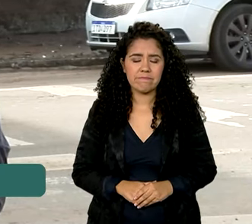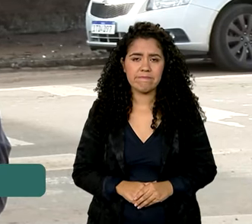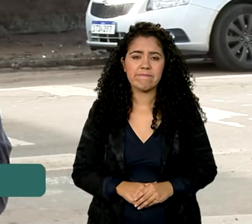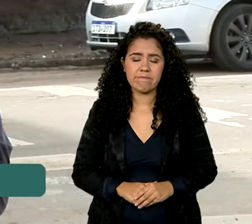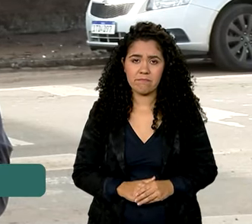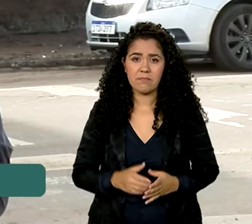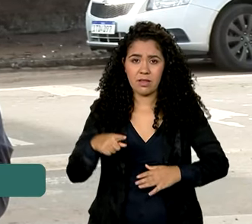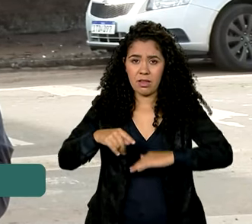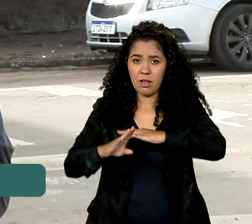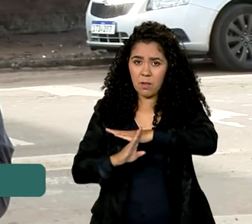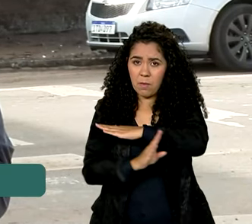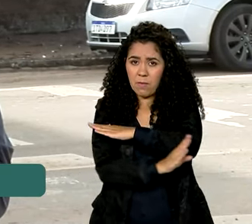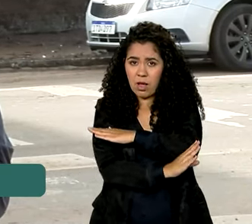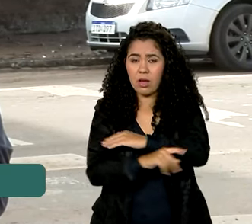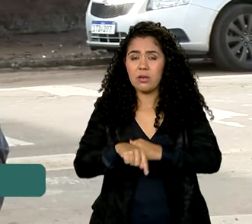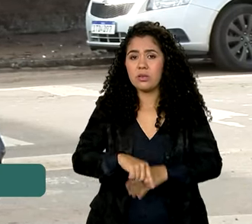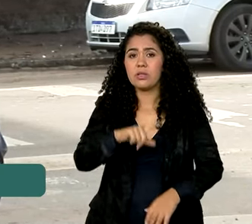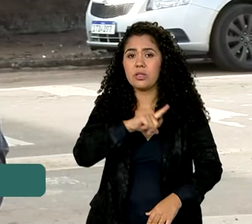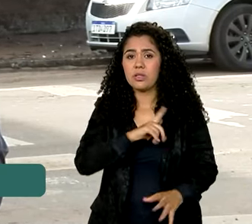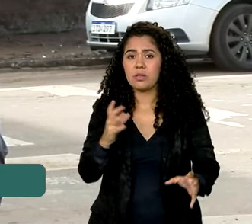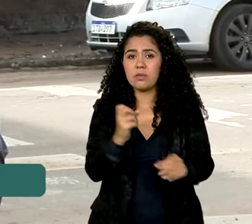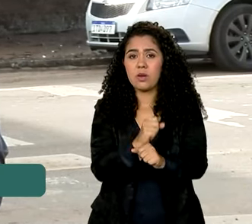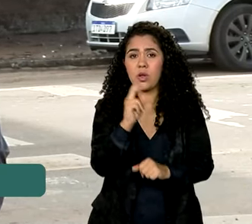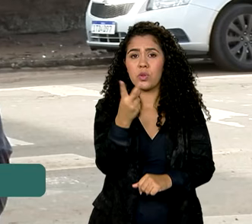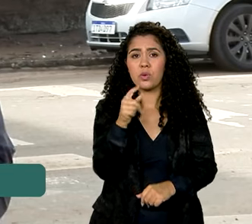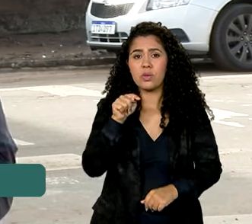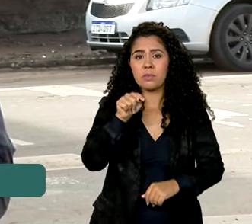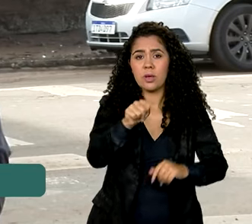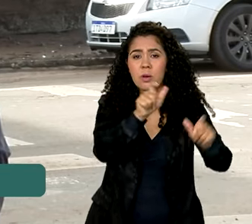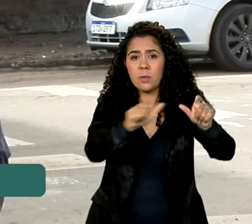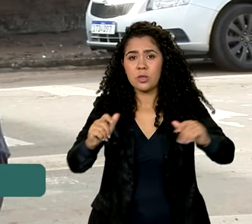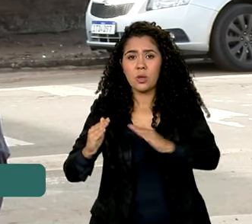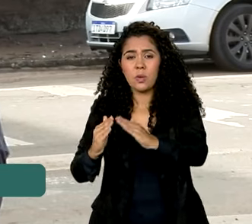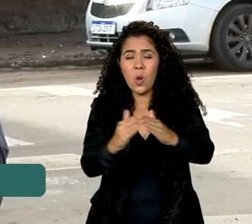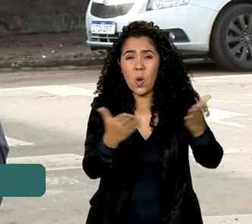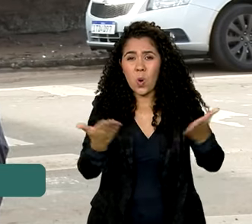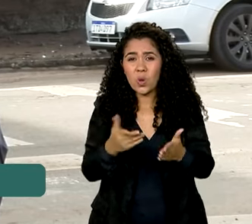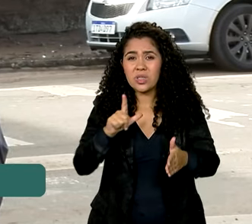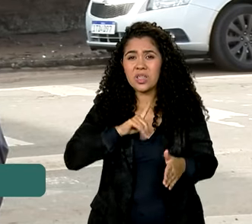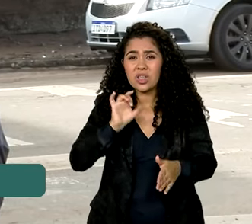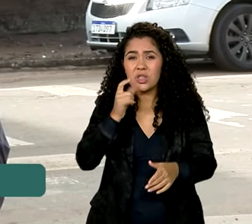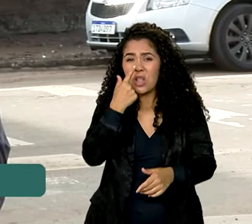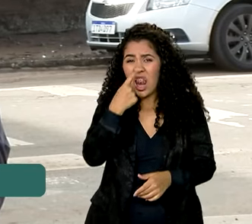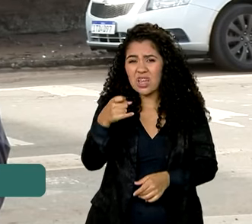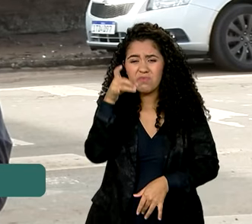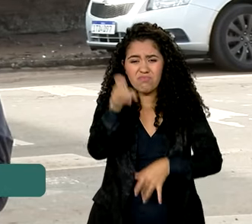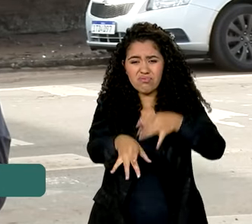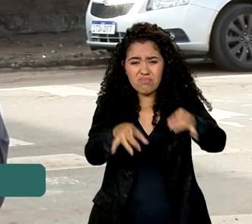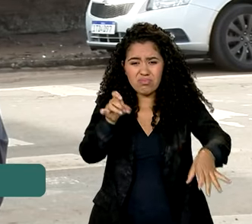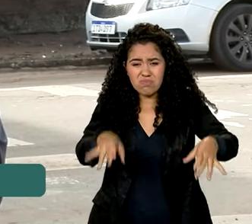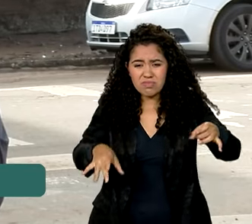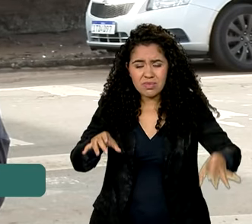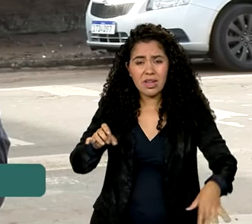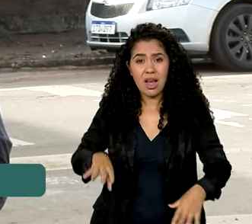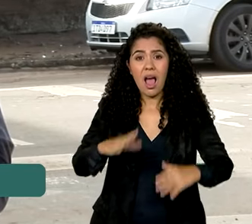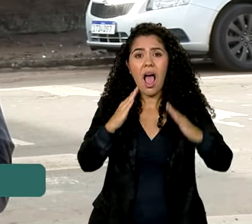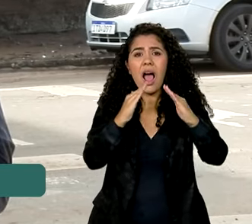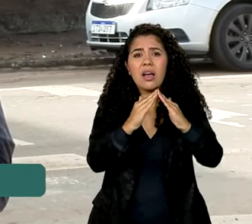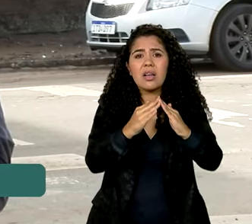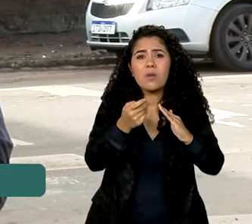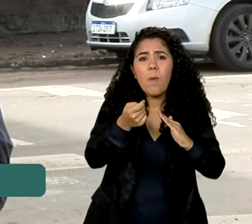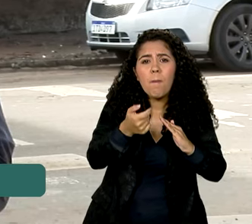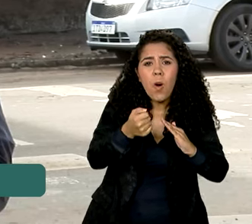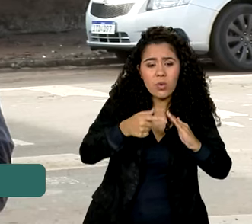Neste bairro tinha 2 mil moradores. Hoje tem apenas entulhos. As poucas casas que resistiram,